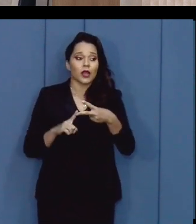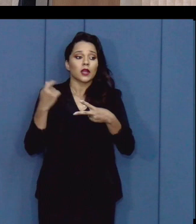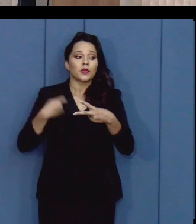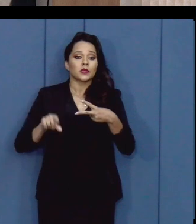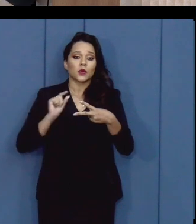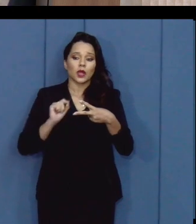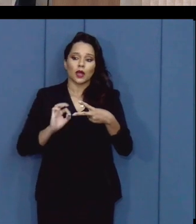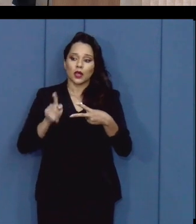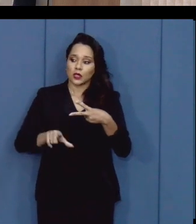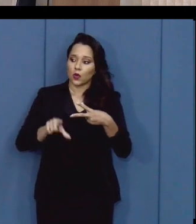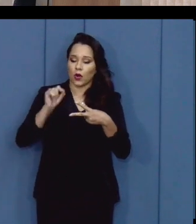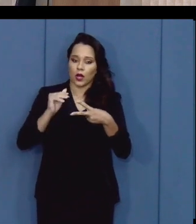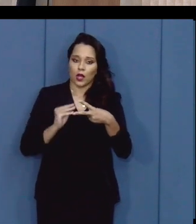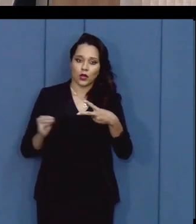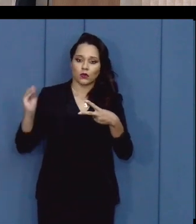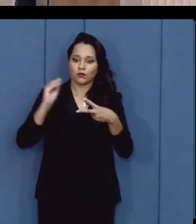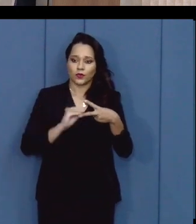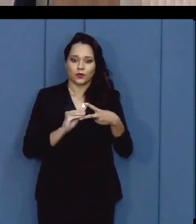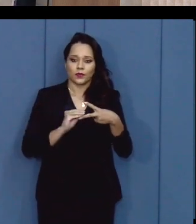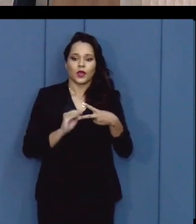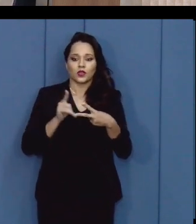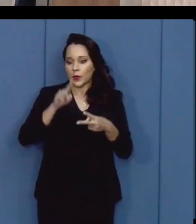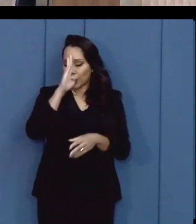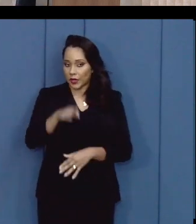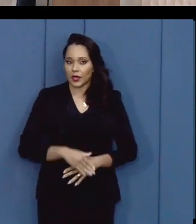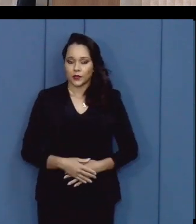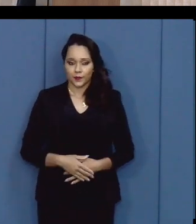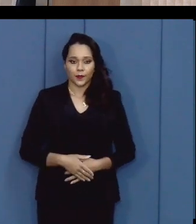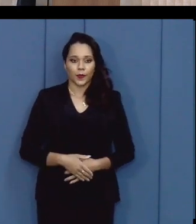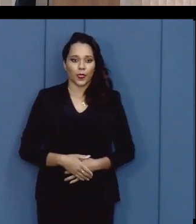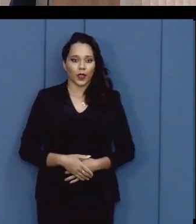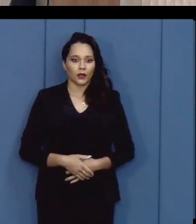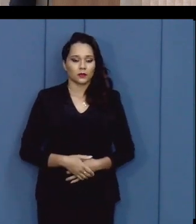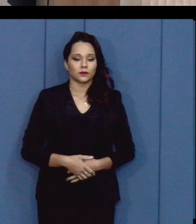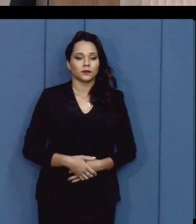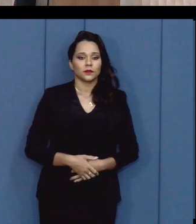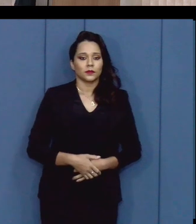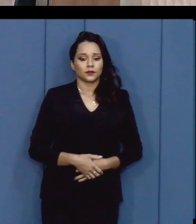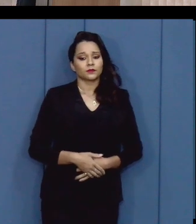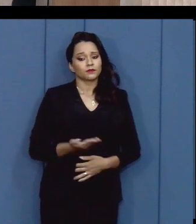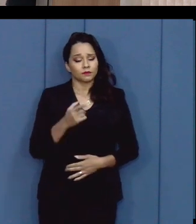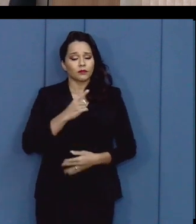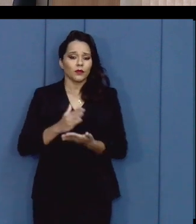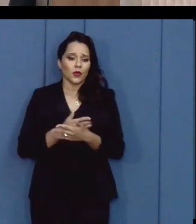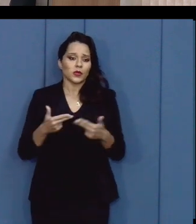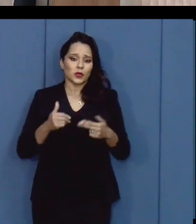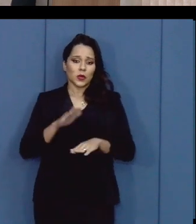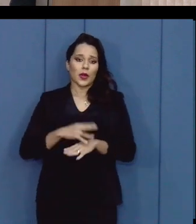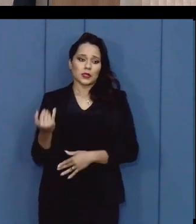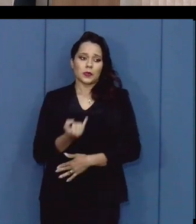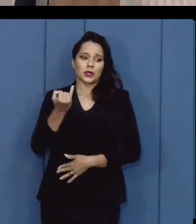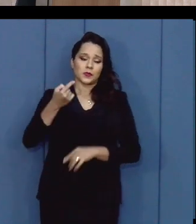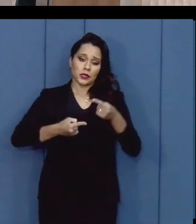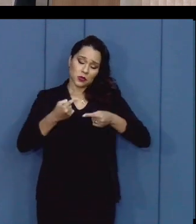sejam escalonados dentro de uma prioridade, o que é first things first. Então, tem algumas coisas que são mais